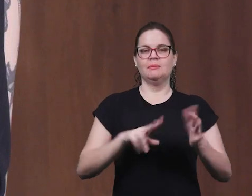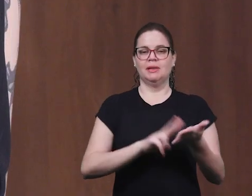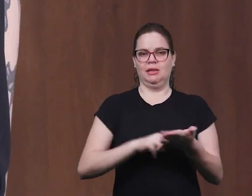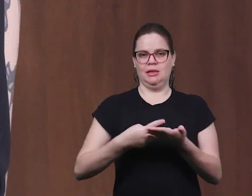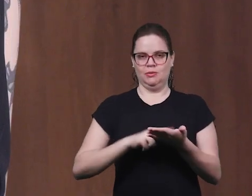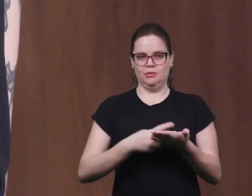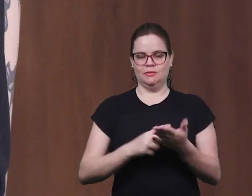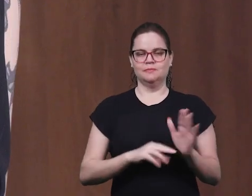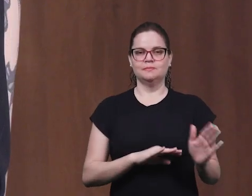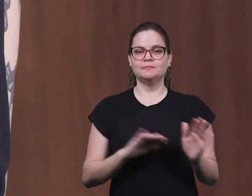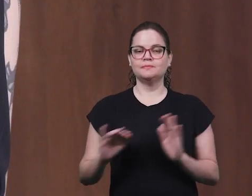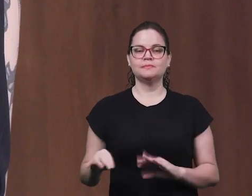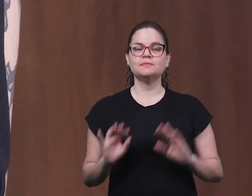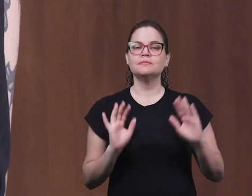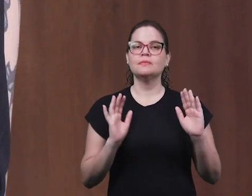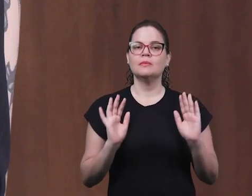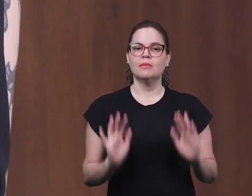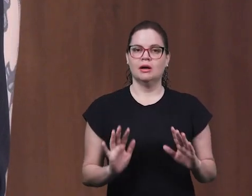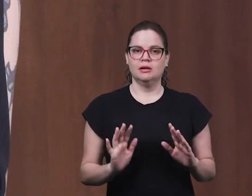Por sua vez,